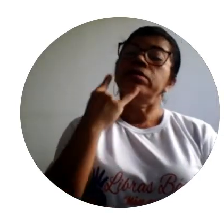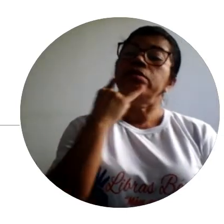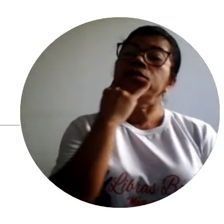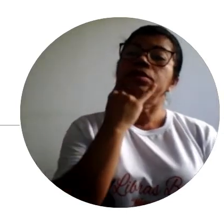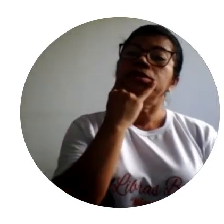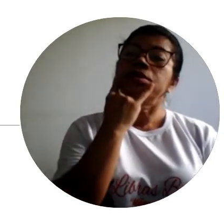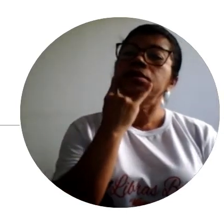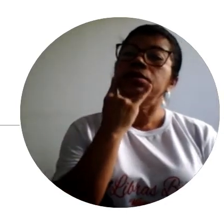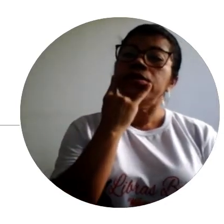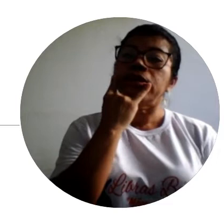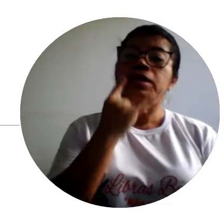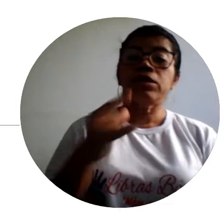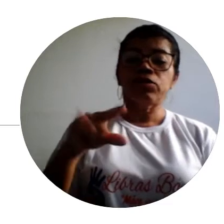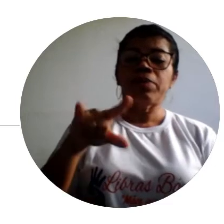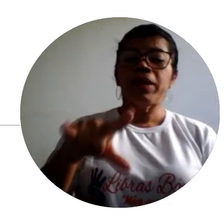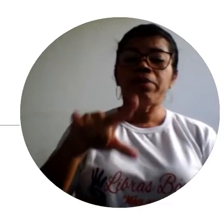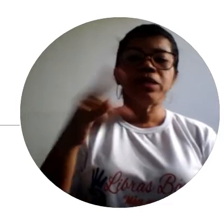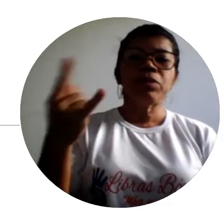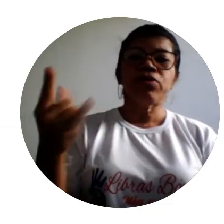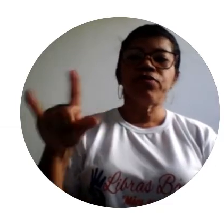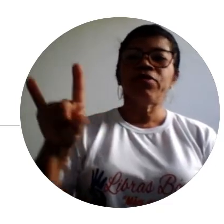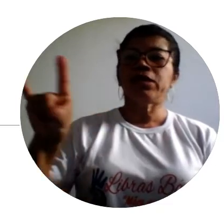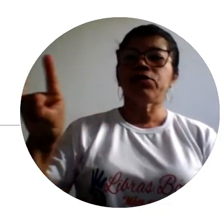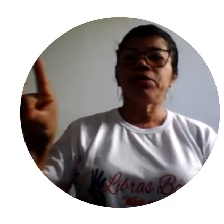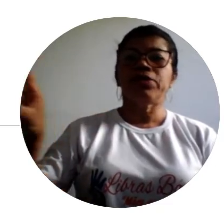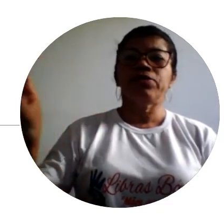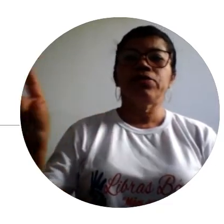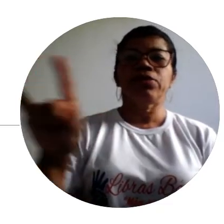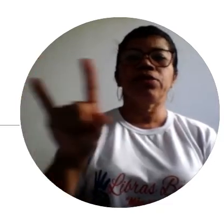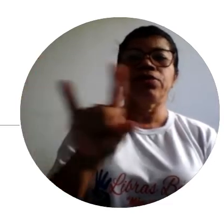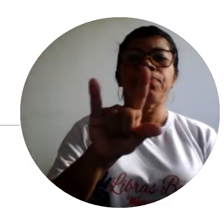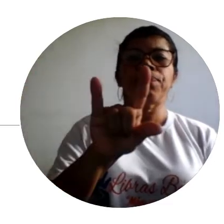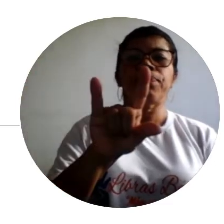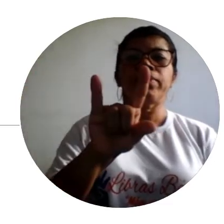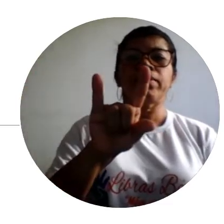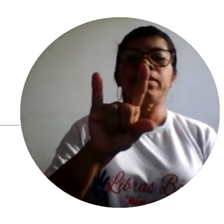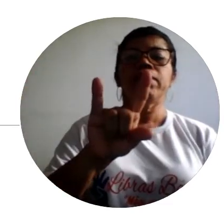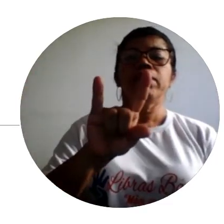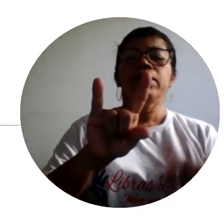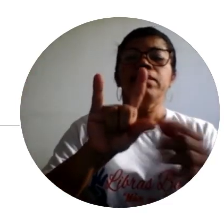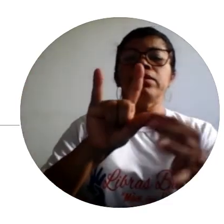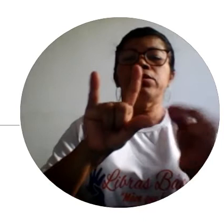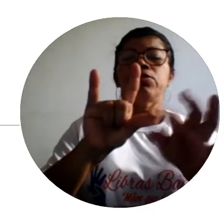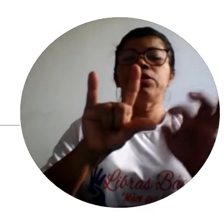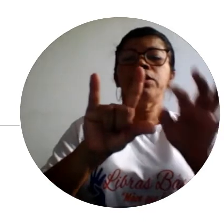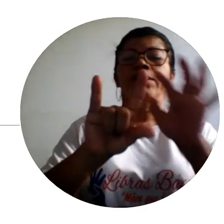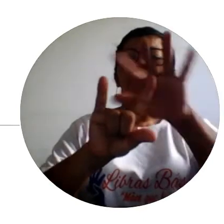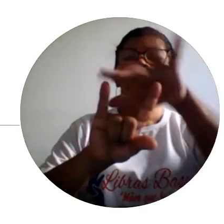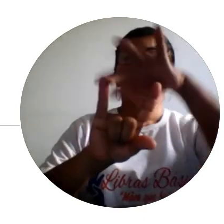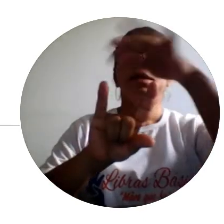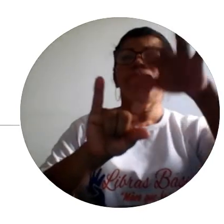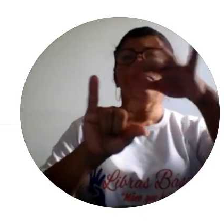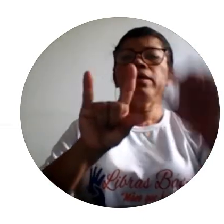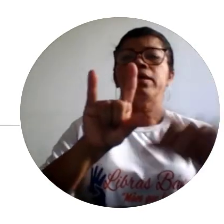Desculpa. Tá? Então, é a mesma configuração de mão. Ó, tá? Esses dois